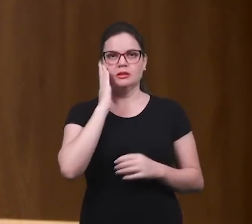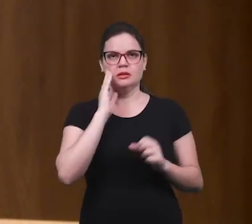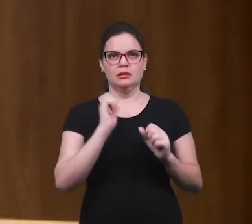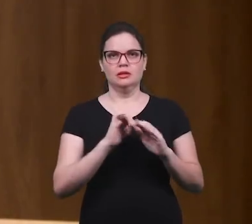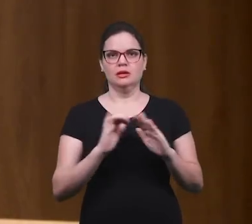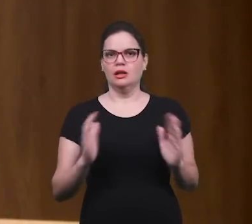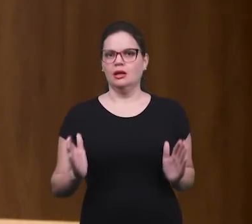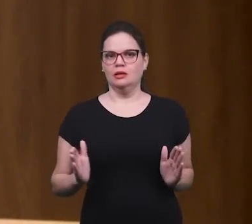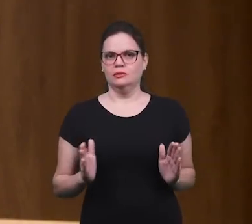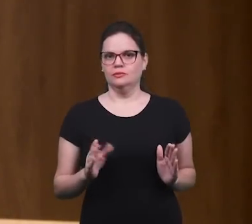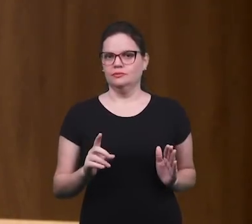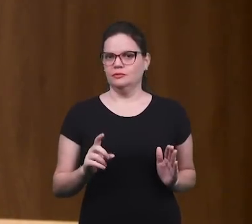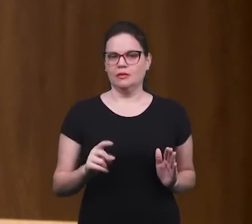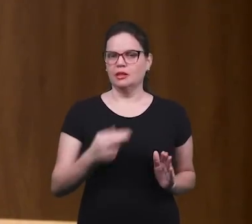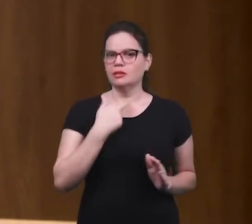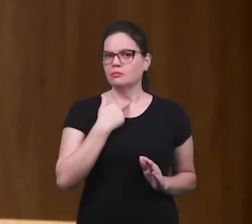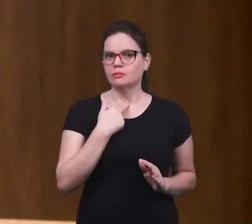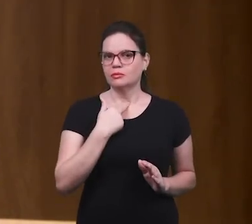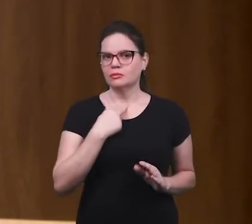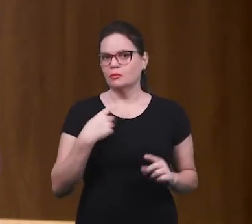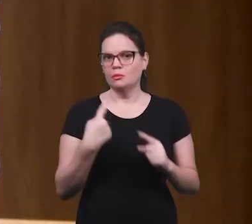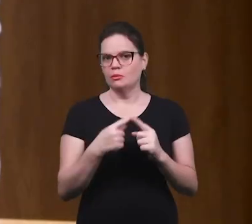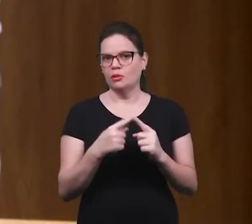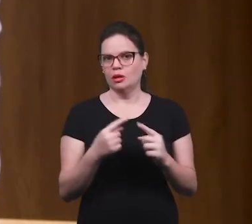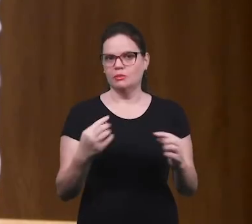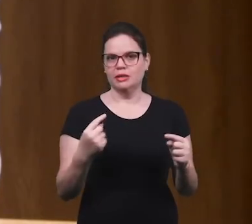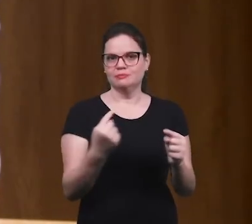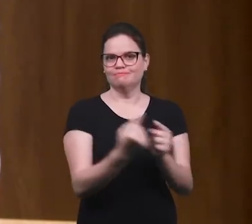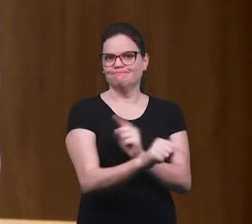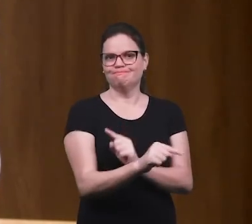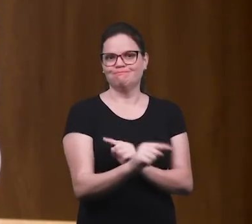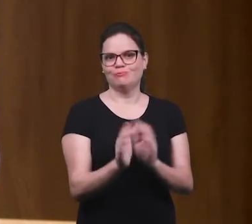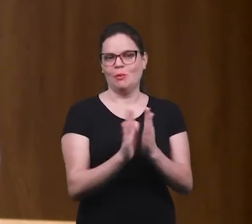própria palavra de Deus. Não estou dizendo que ela vai